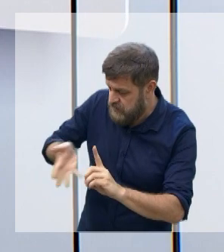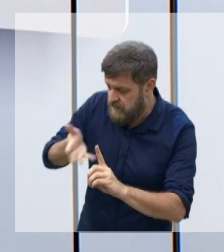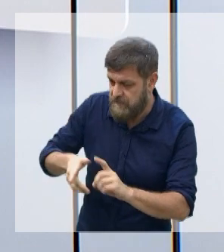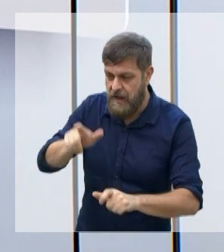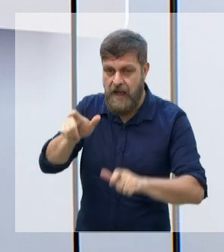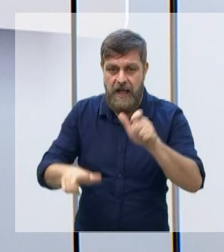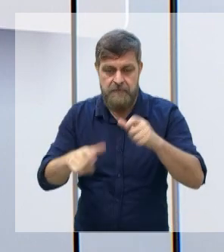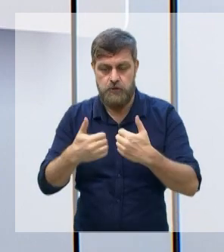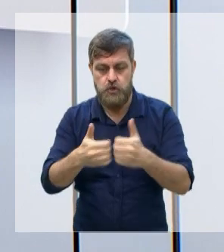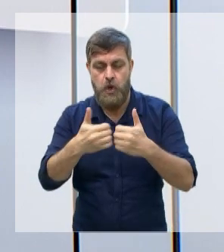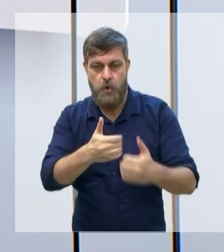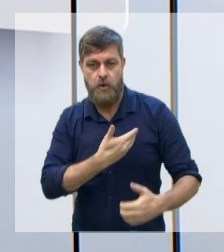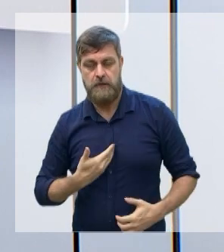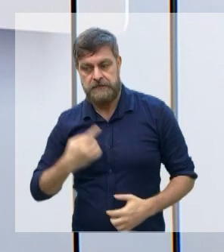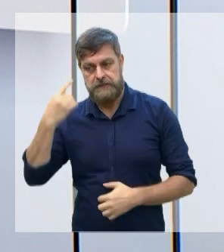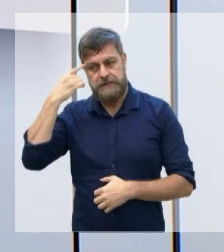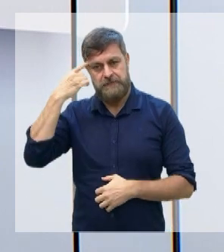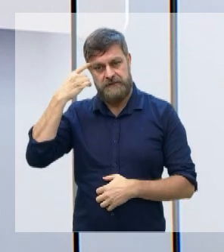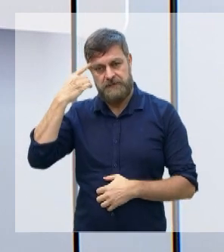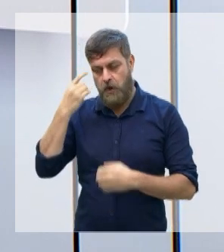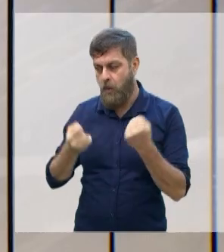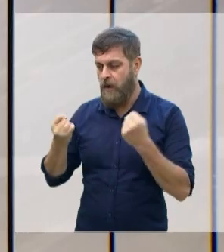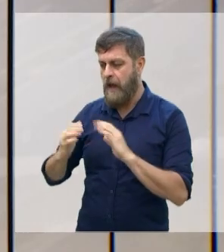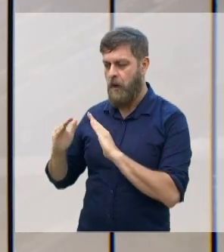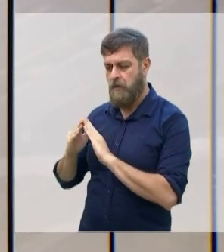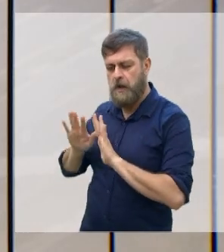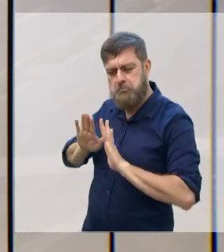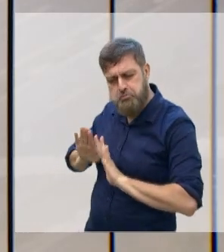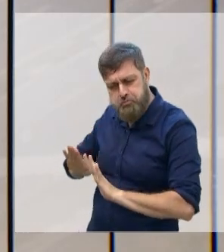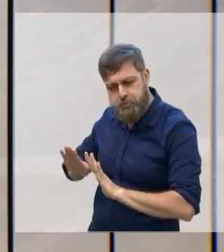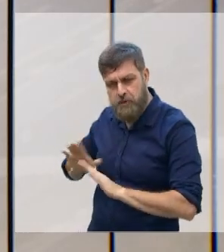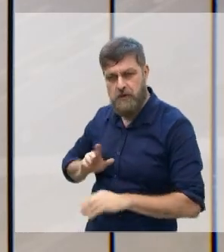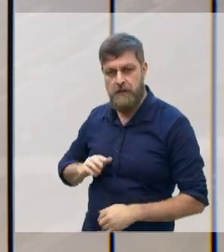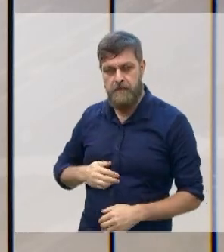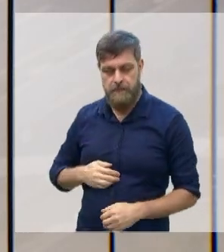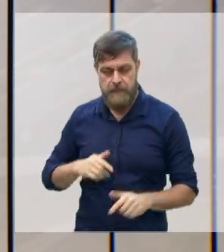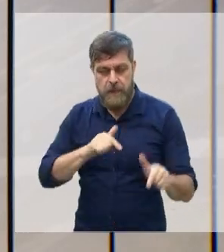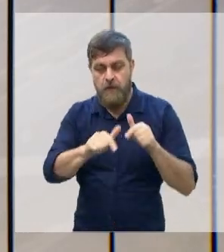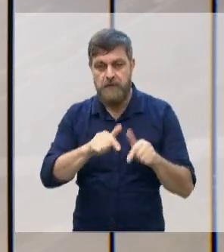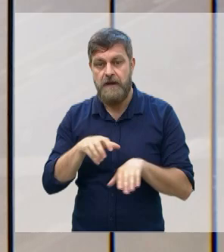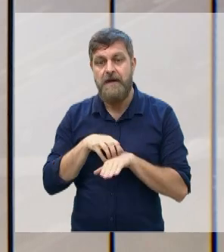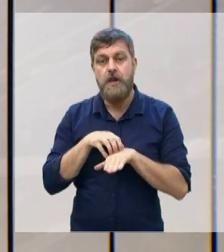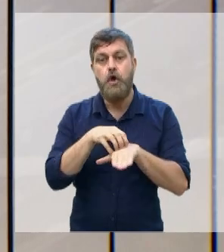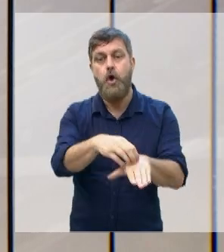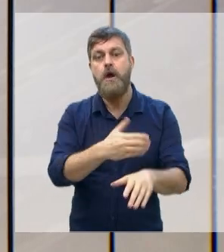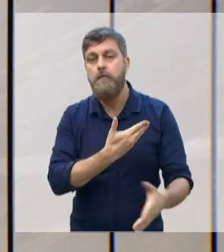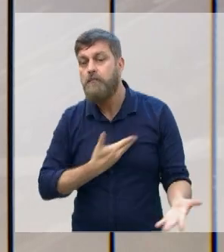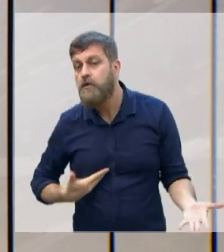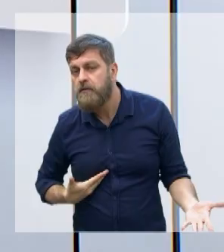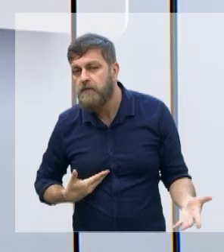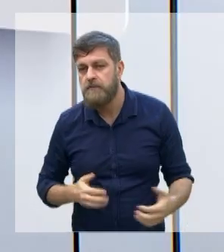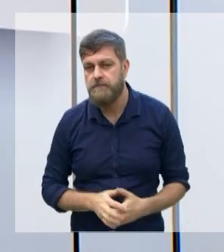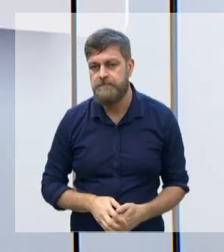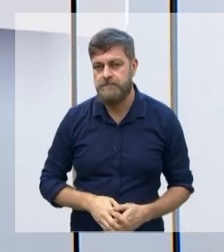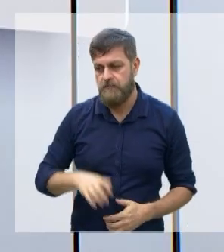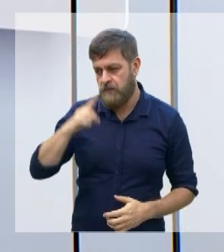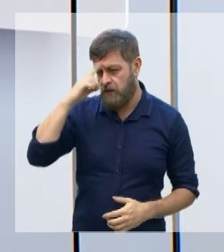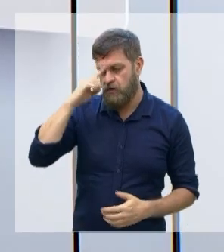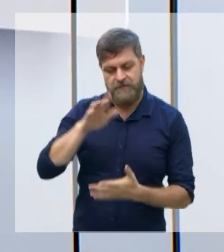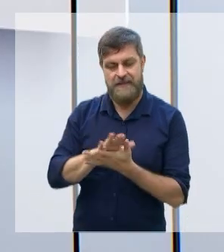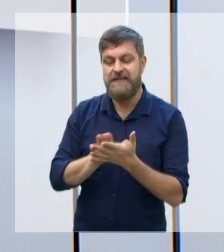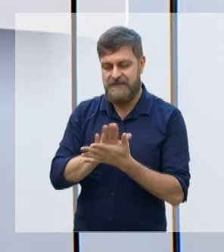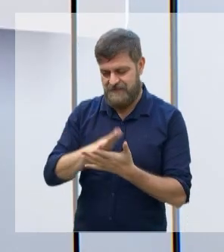poderão pensar em deixar seu carro em casa e do trabalho por exemplo de ônibus sem dúvida